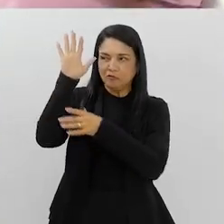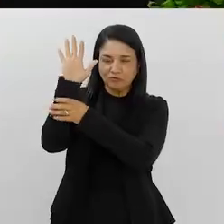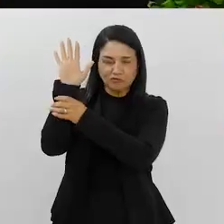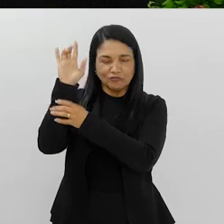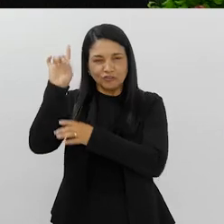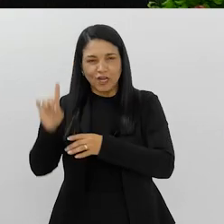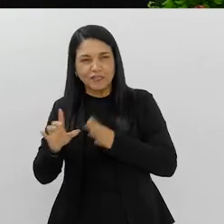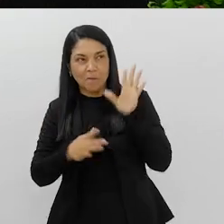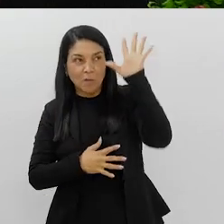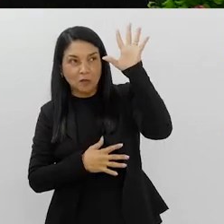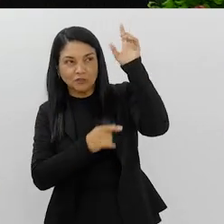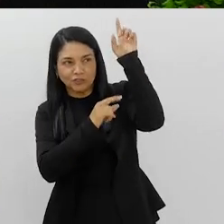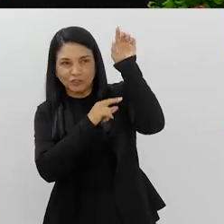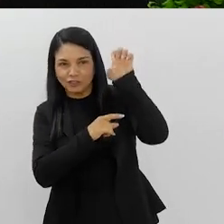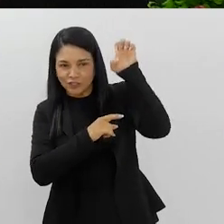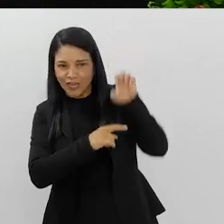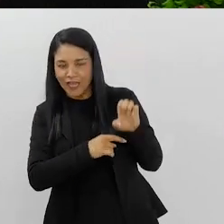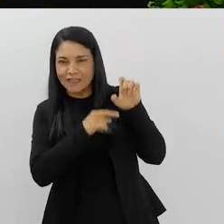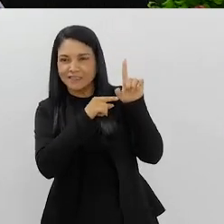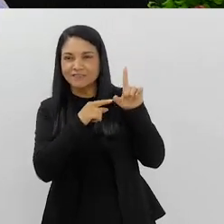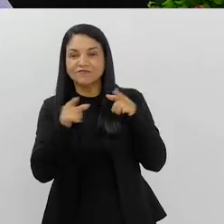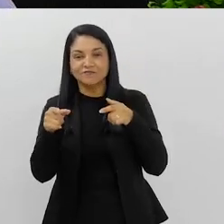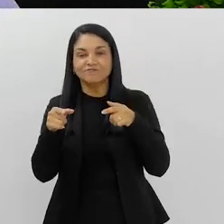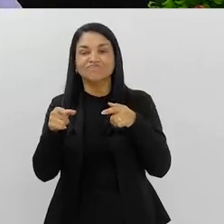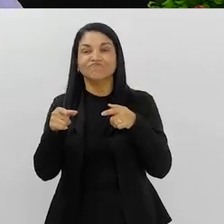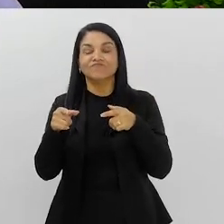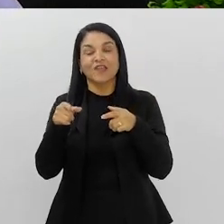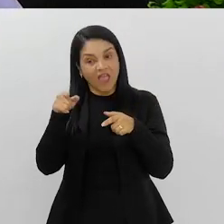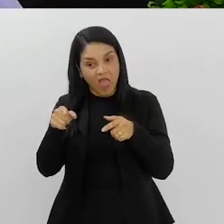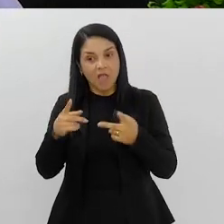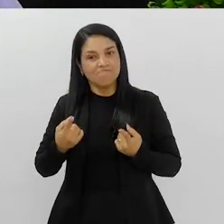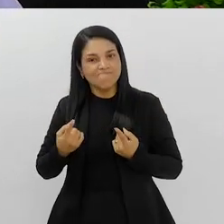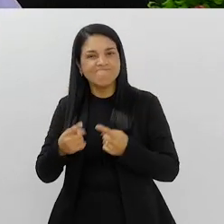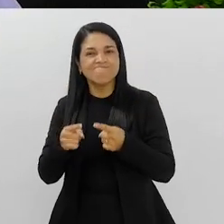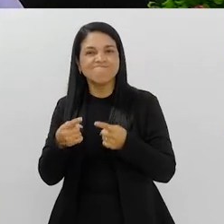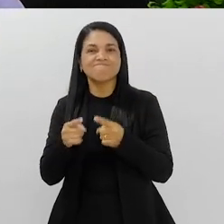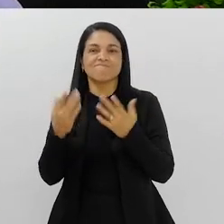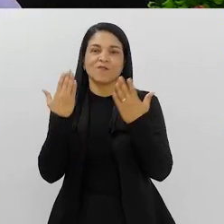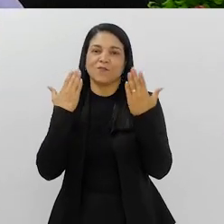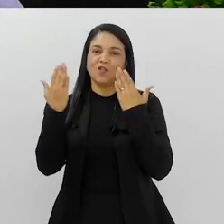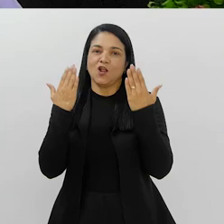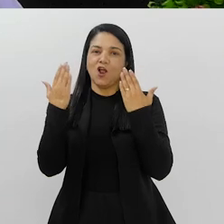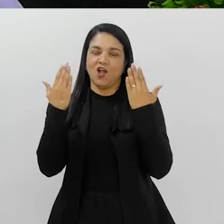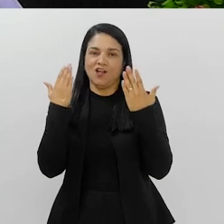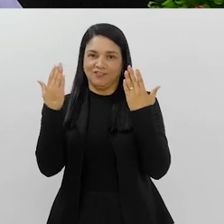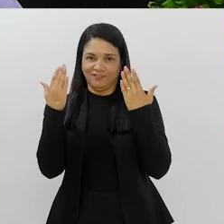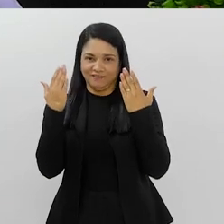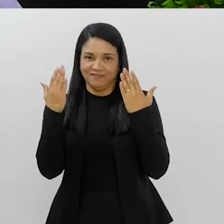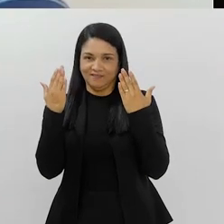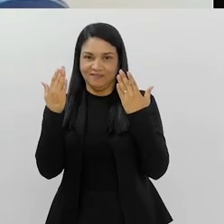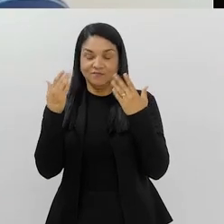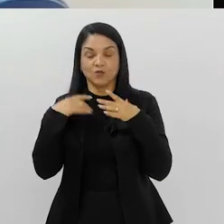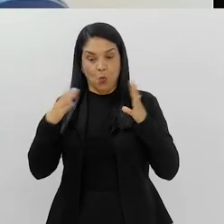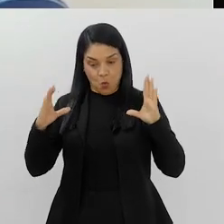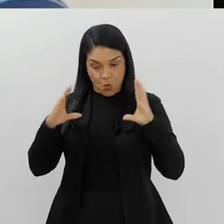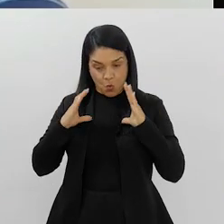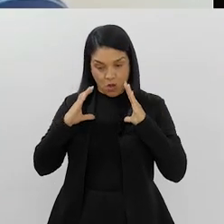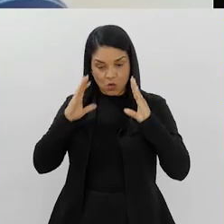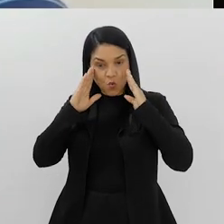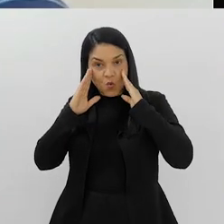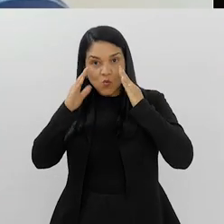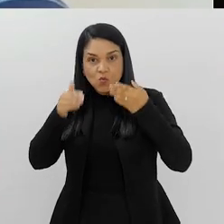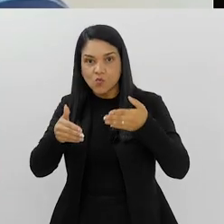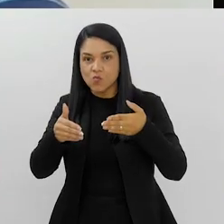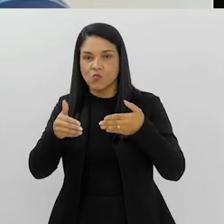esquerda, outro vai com a mão direita ali na travessão, na parte de cima. É o jogo psicológico, né? É o jogo psicológico. O cara tá